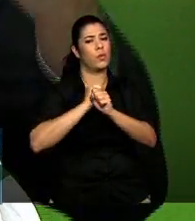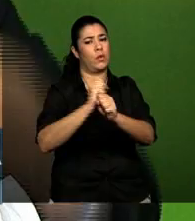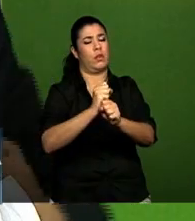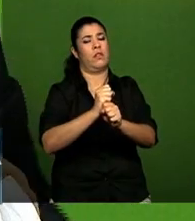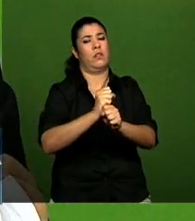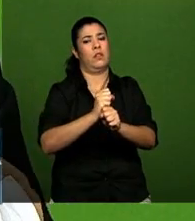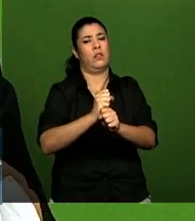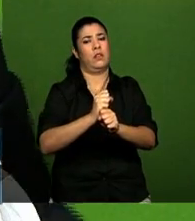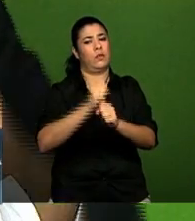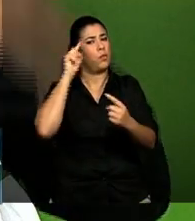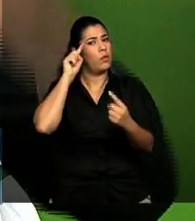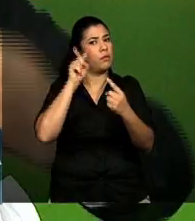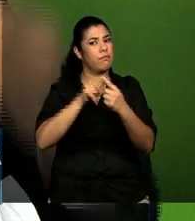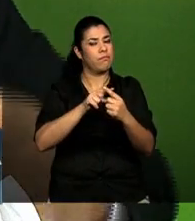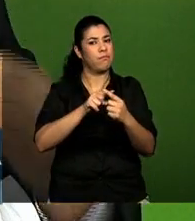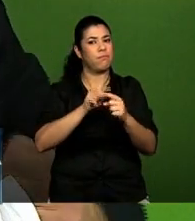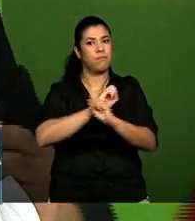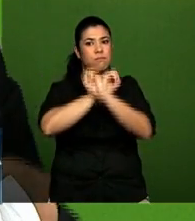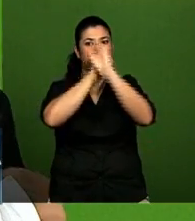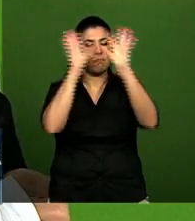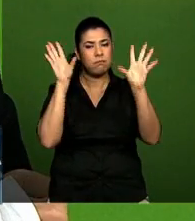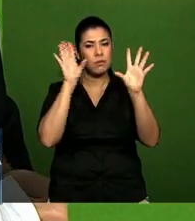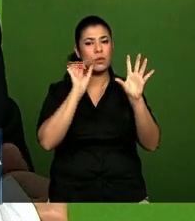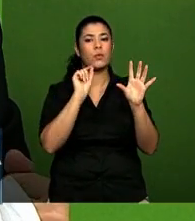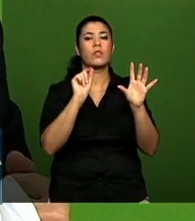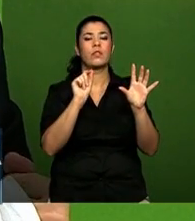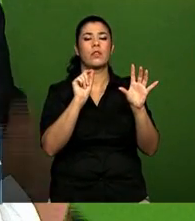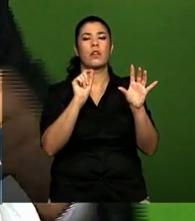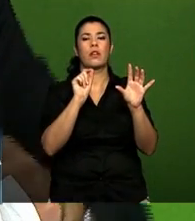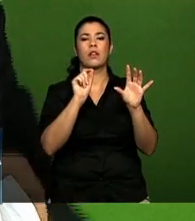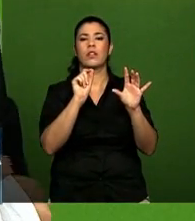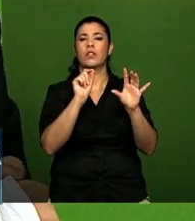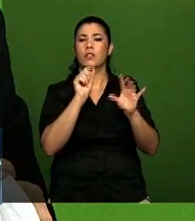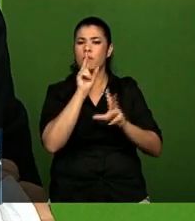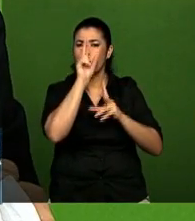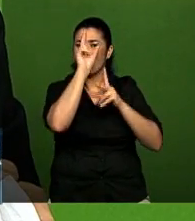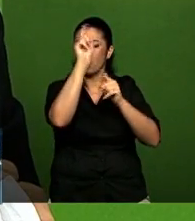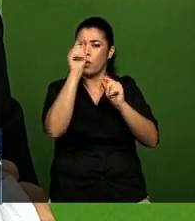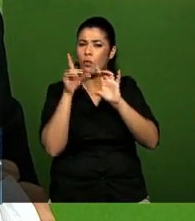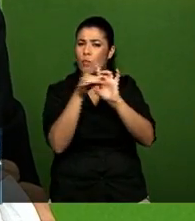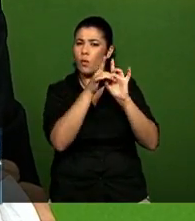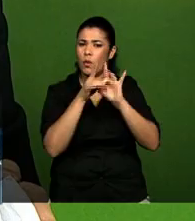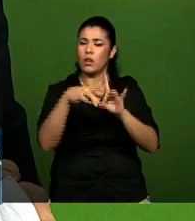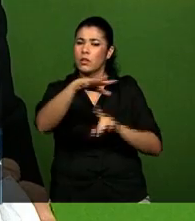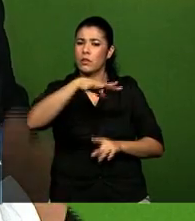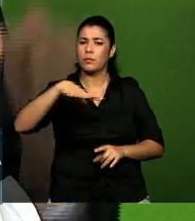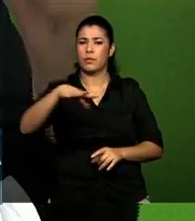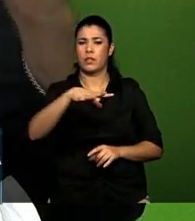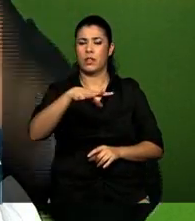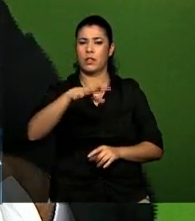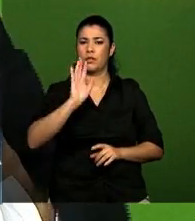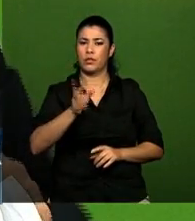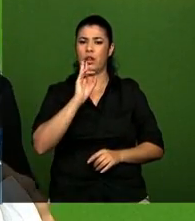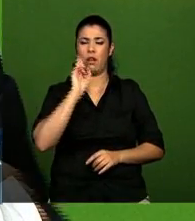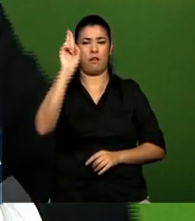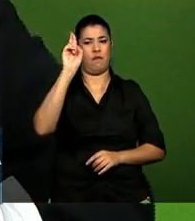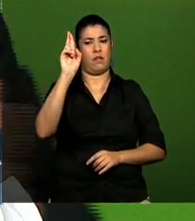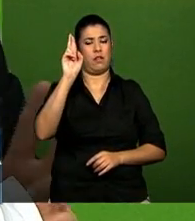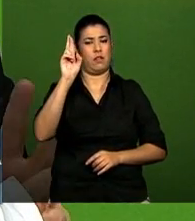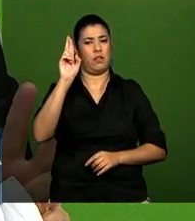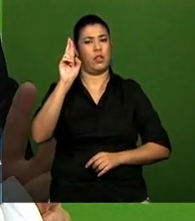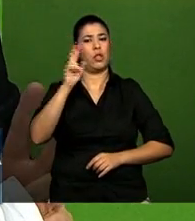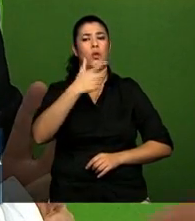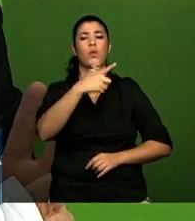com objetivo Claro de fortalecer esse espaço eu fiz referência aqui inclus de utilizar todos os